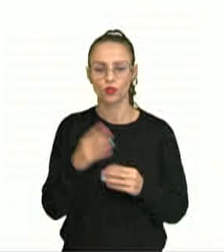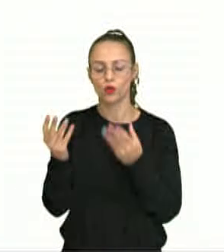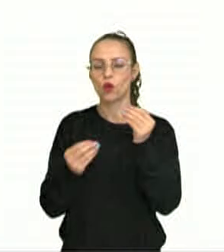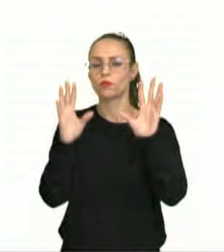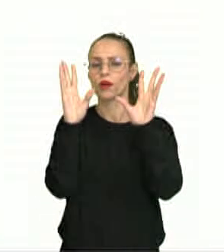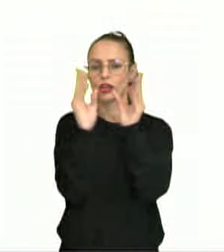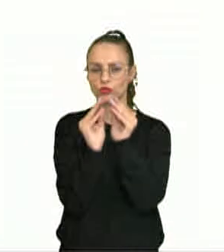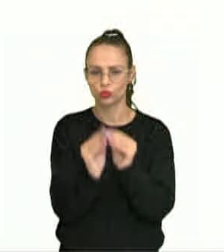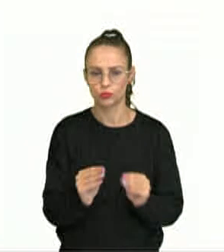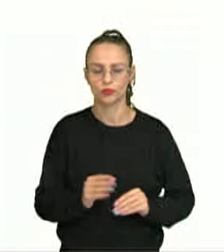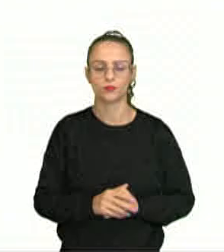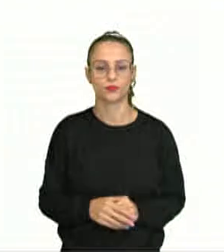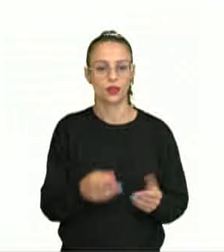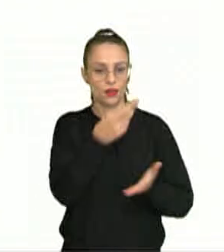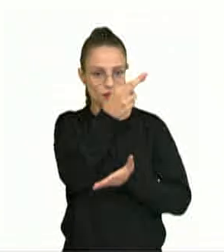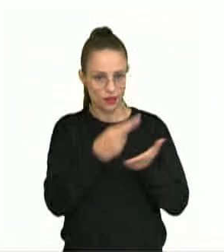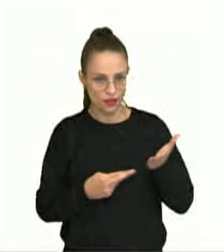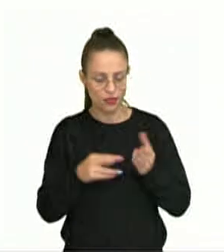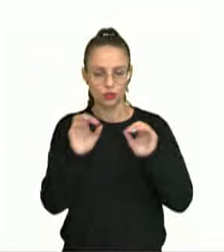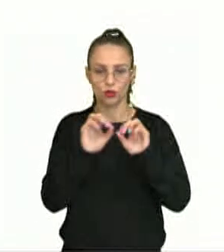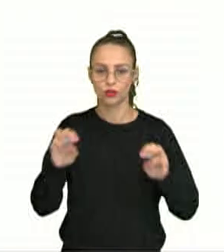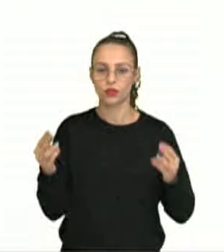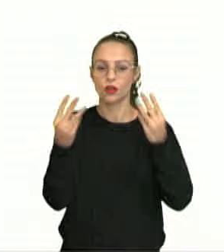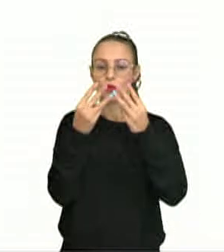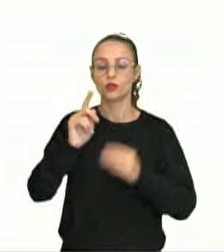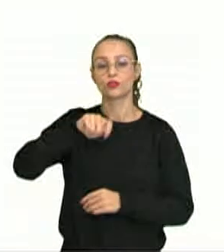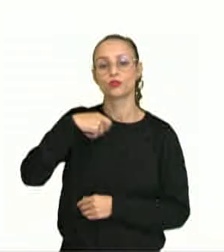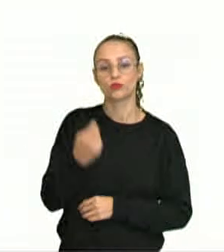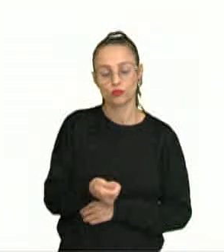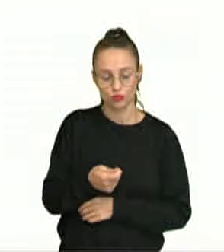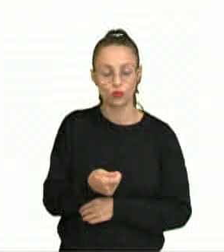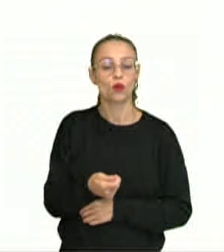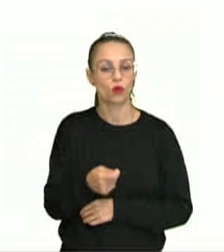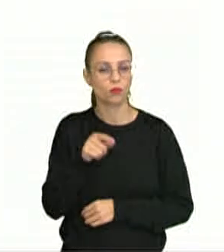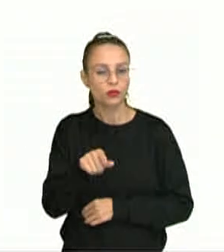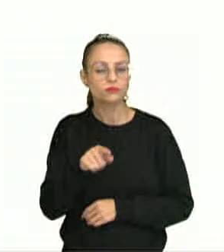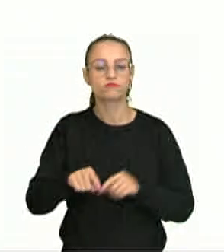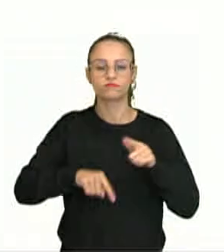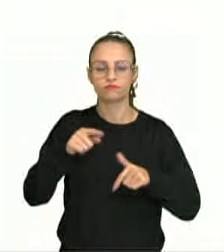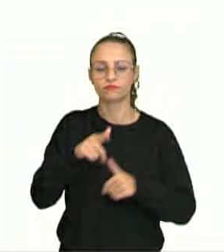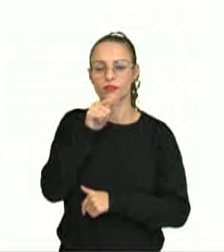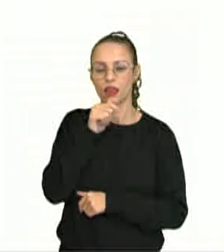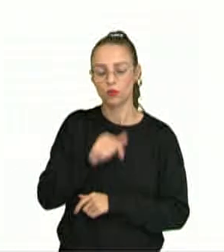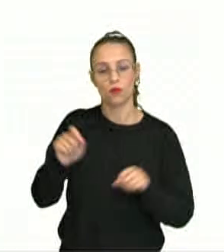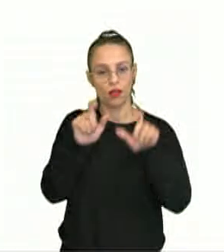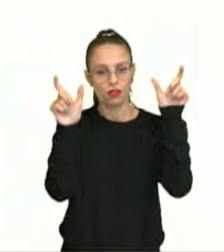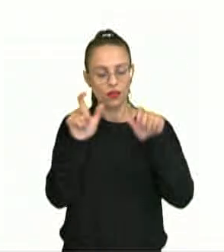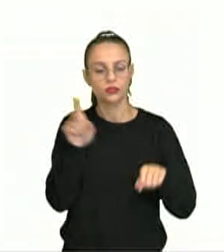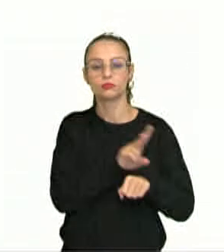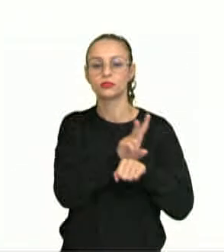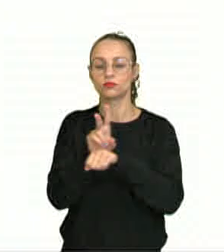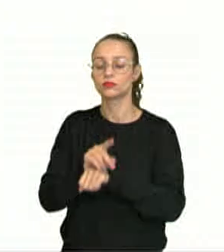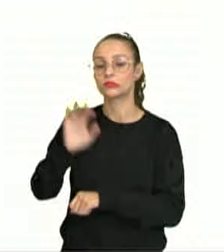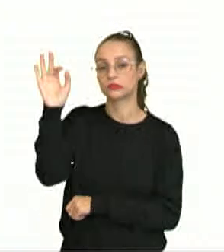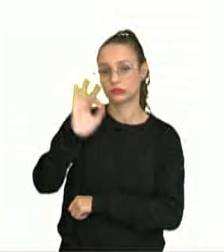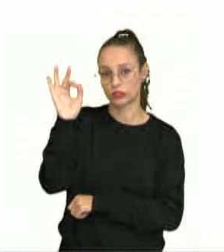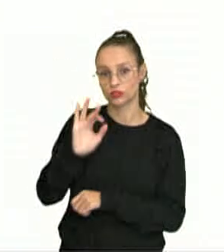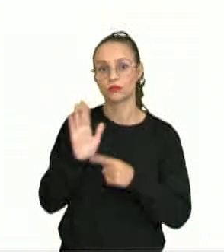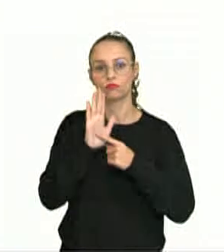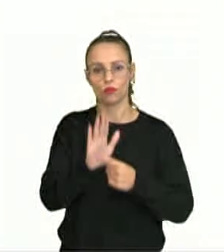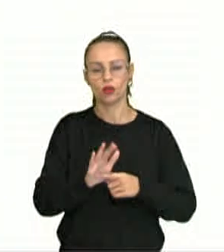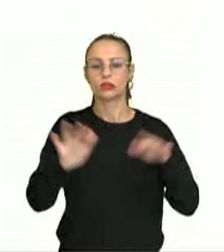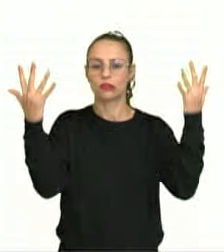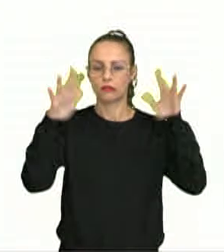todo? Relatório da ONU sobre recursos hídricos alerta para sua preservação. As estatísticas apontam para a